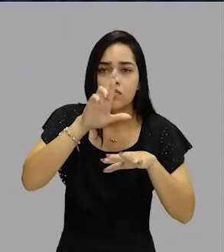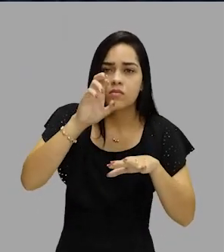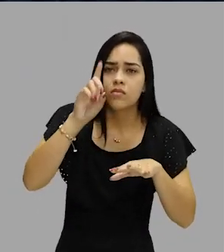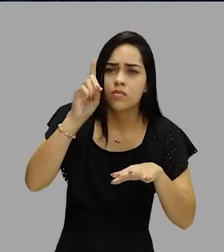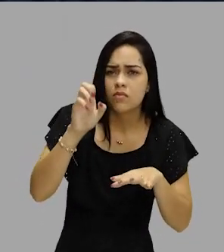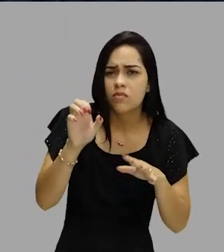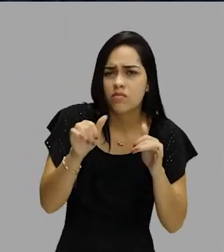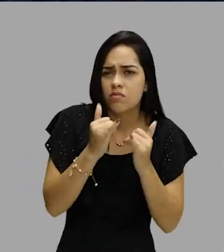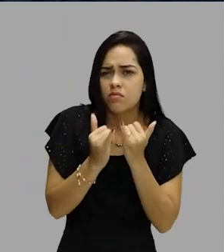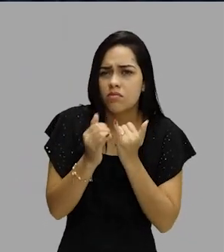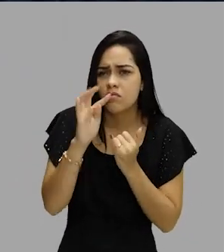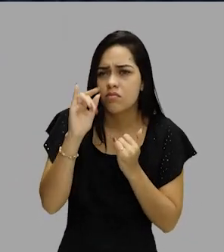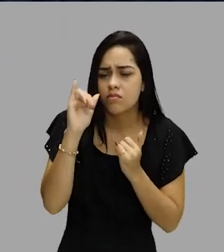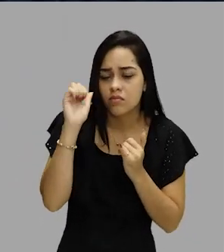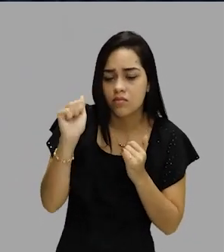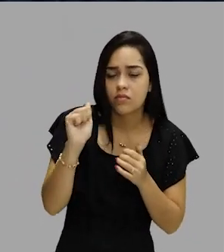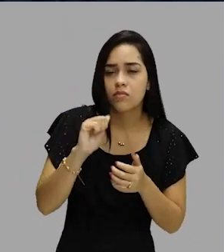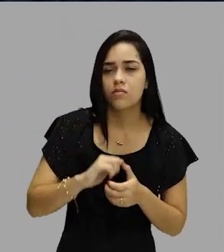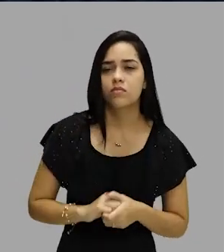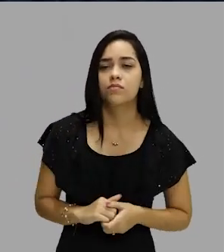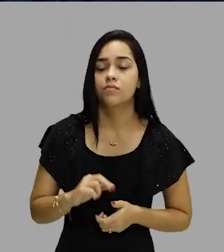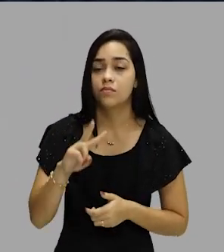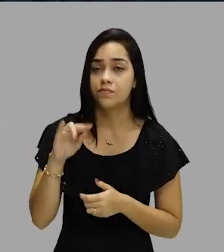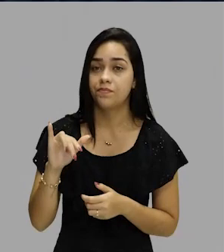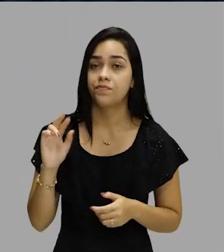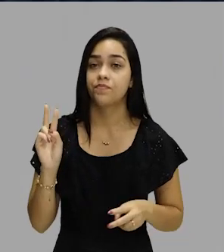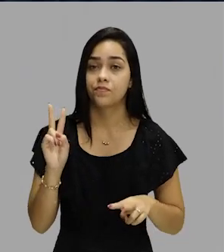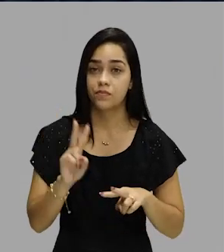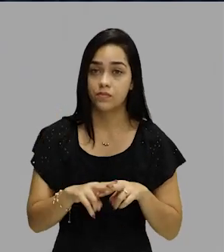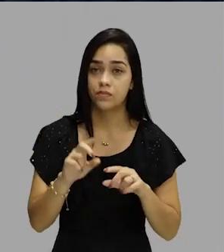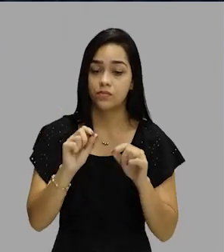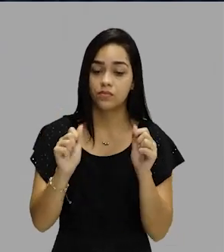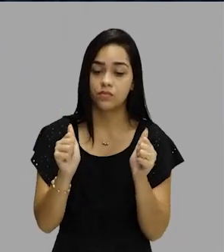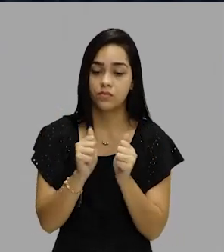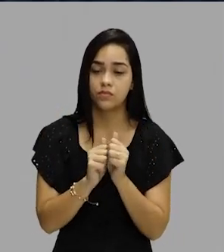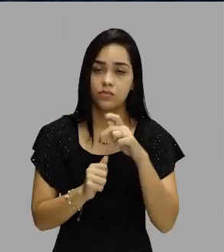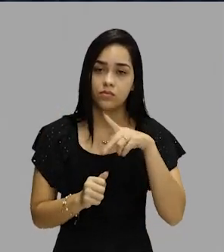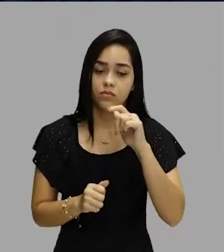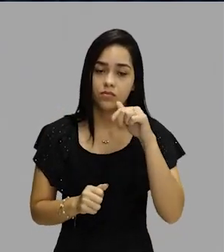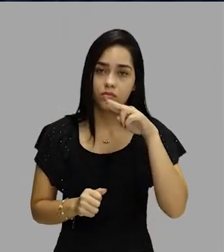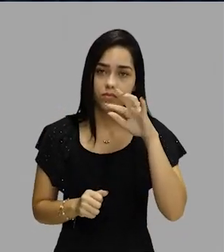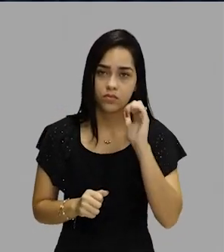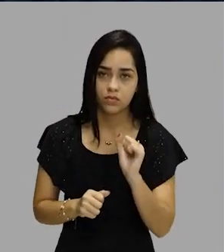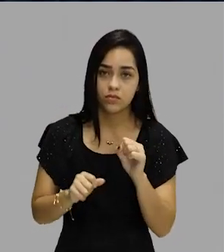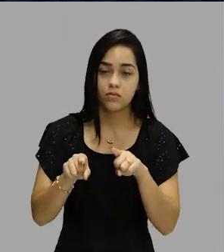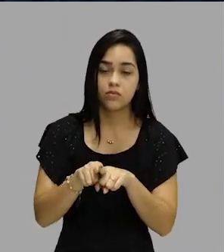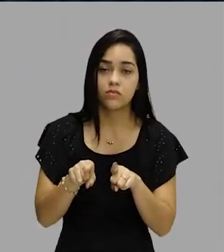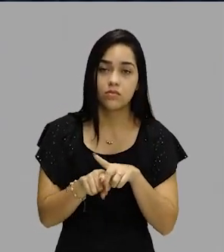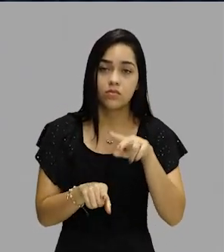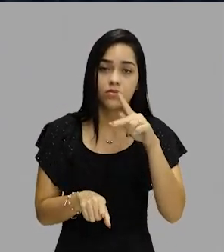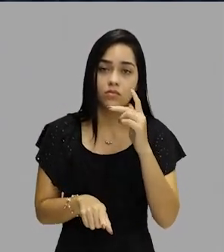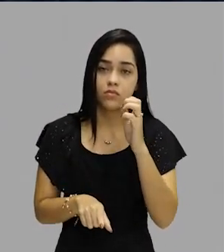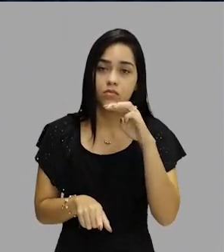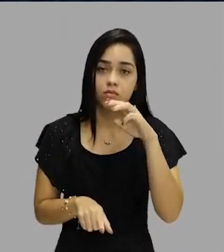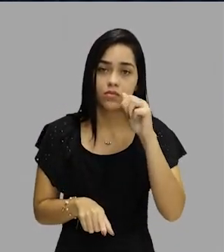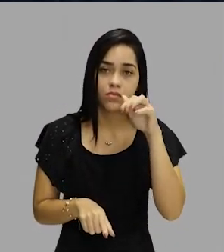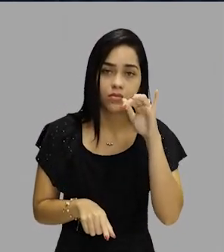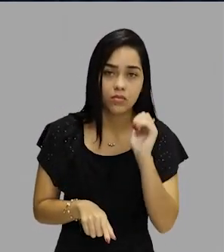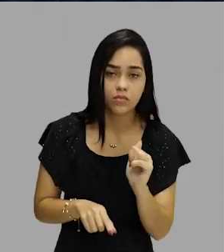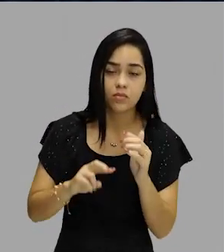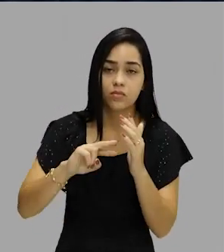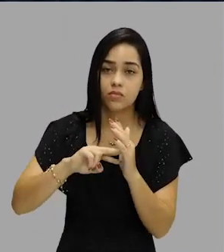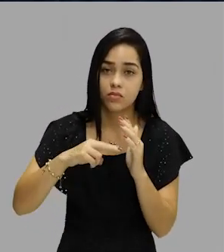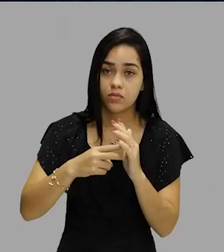ó, a fibrina, ela vai se prender com plaquetas e com hemácias. E isso faz com que